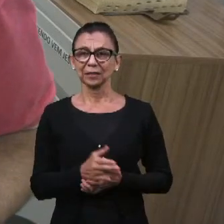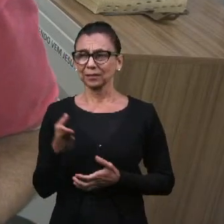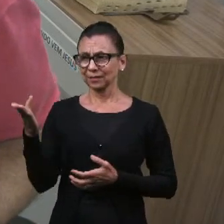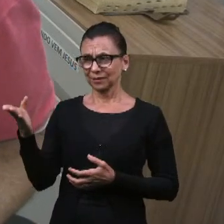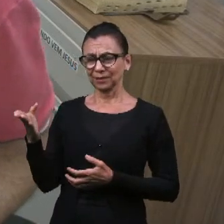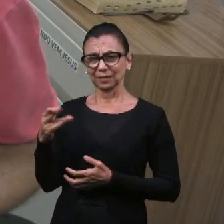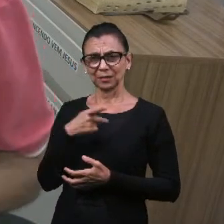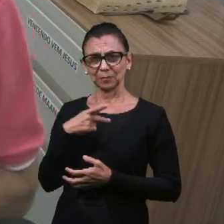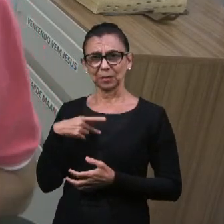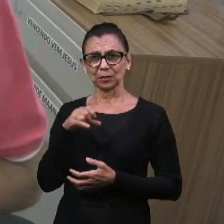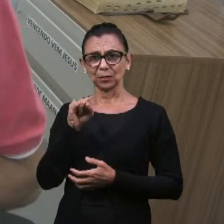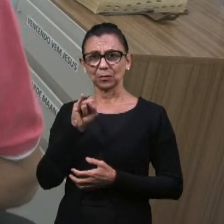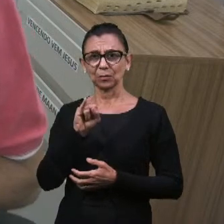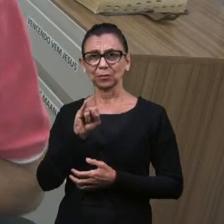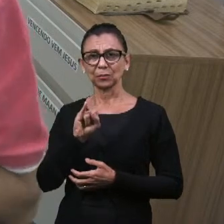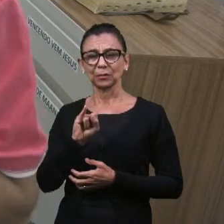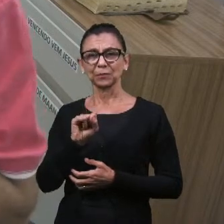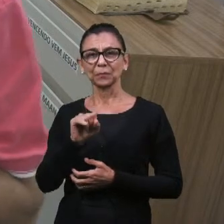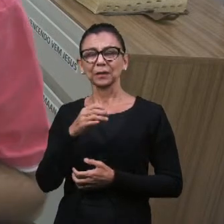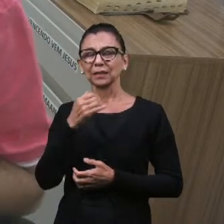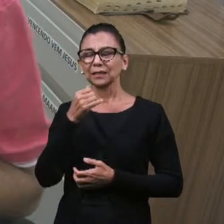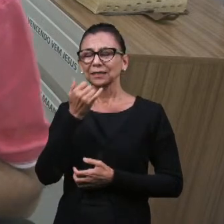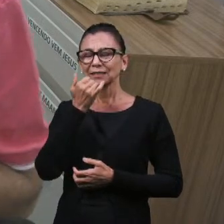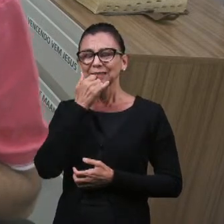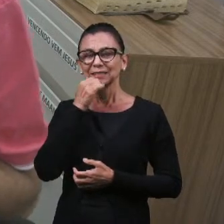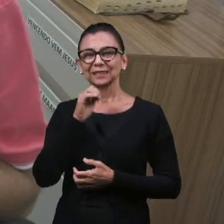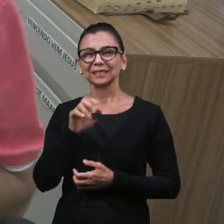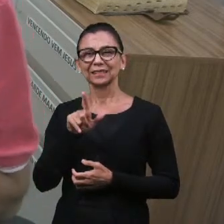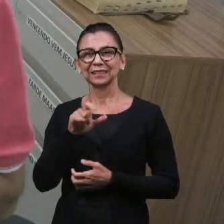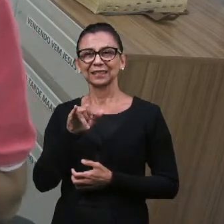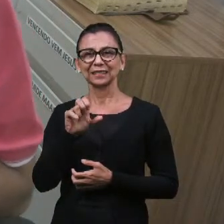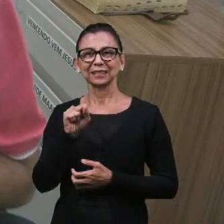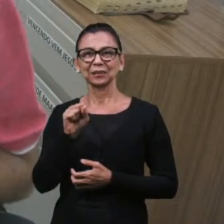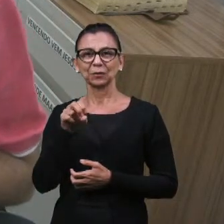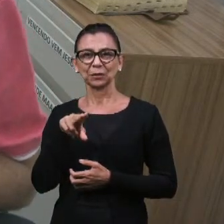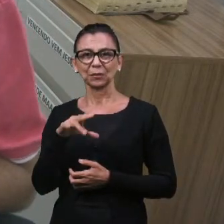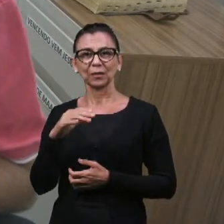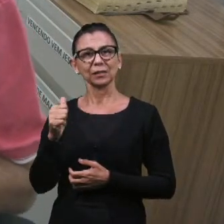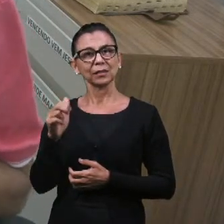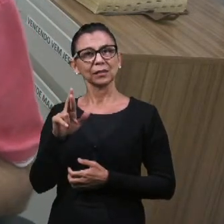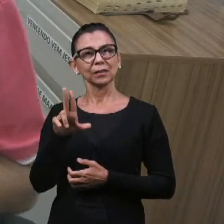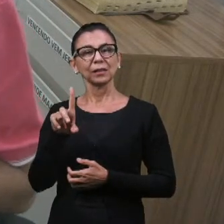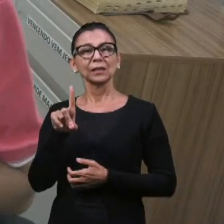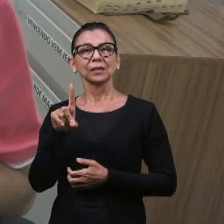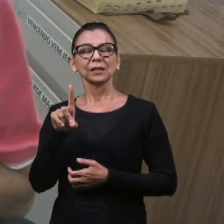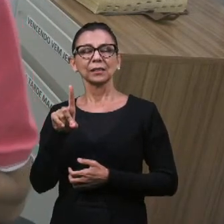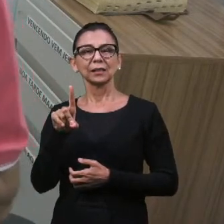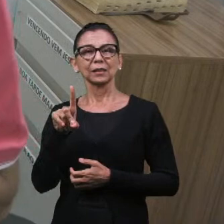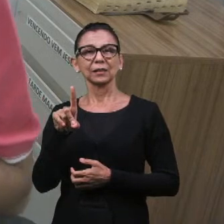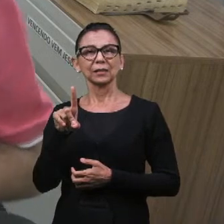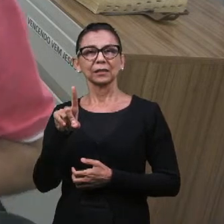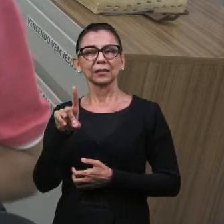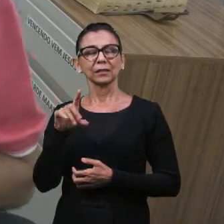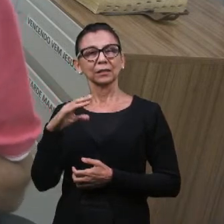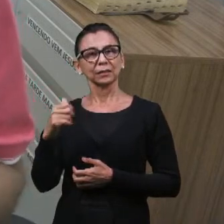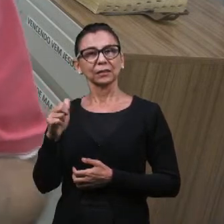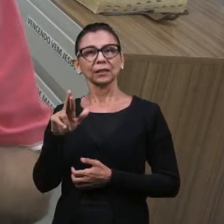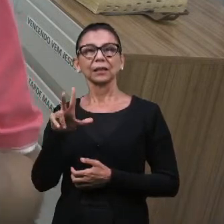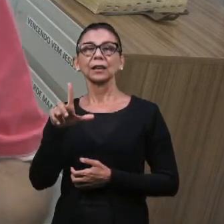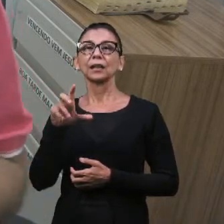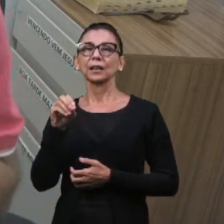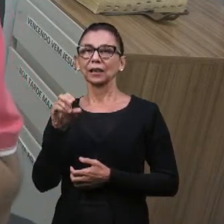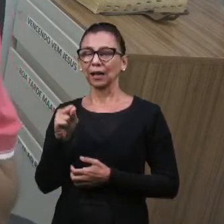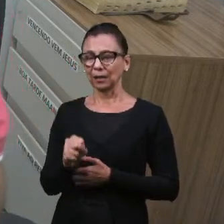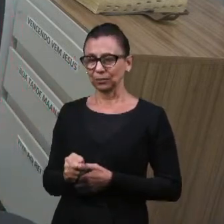Wilson Carlos Vitor. Ele está pastor ali em Castelândia, na Serra, na Grande Vitória, faz parte da coordenação de Jacareí. A